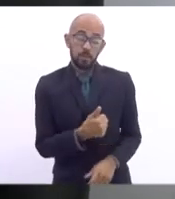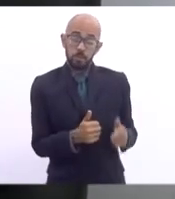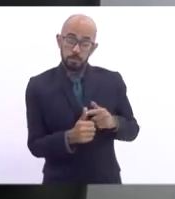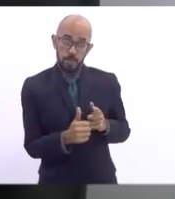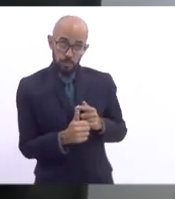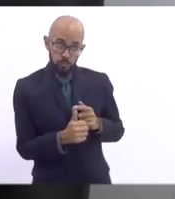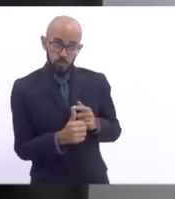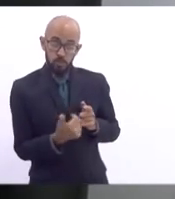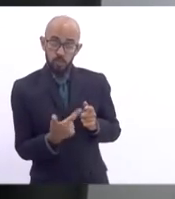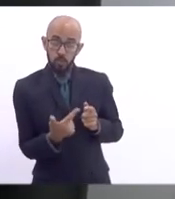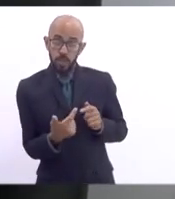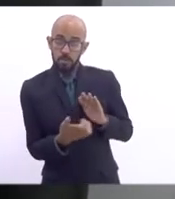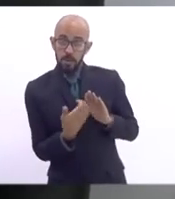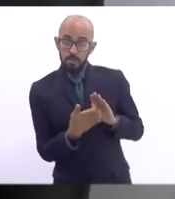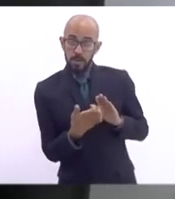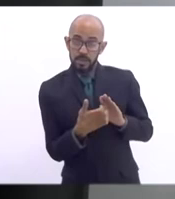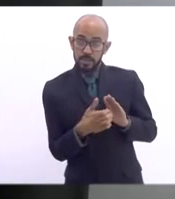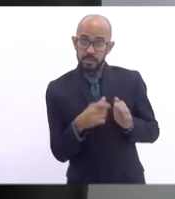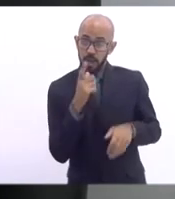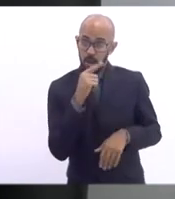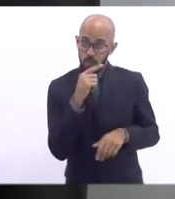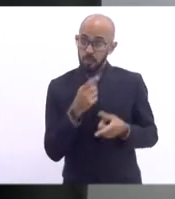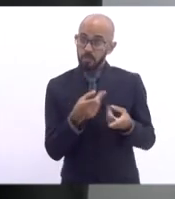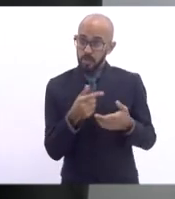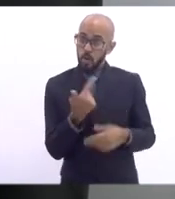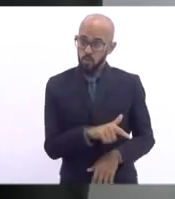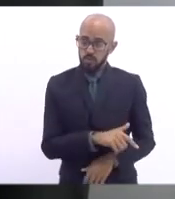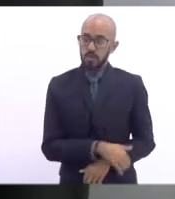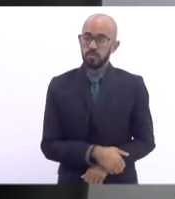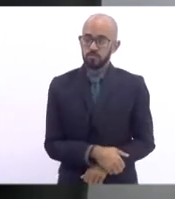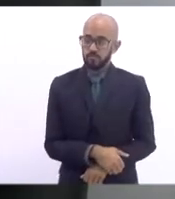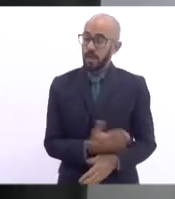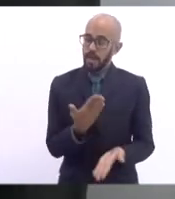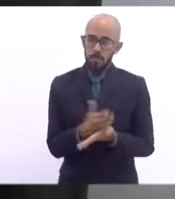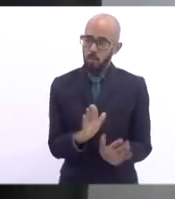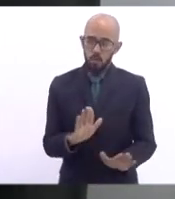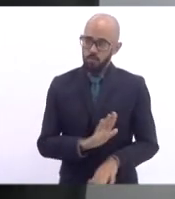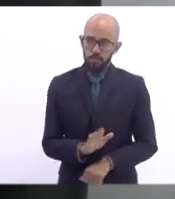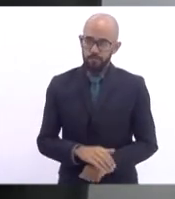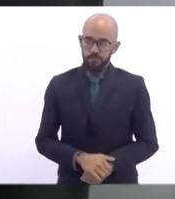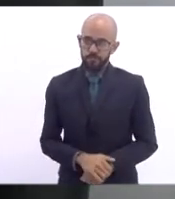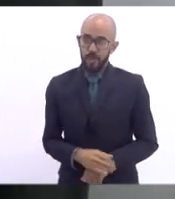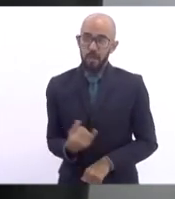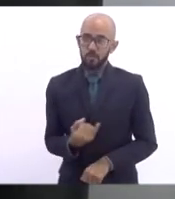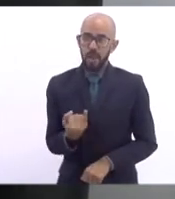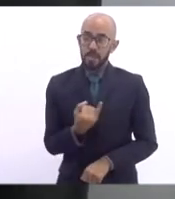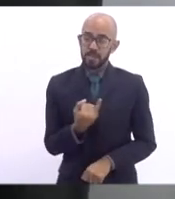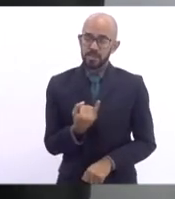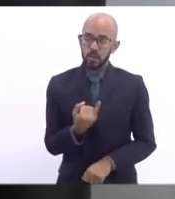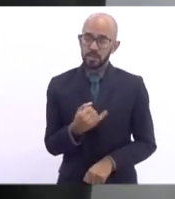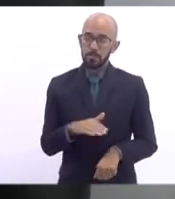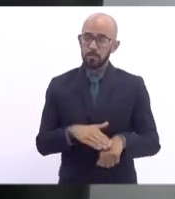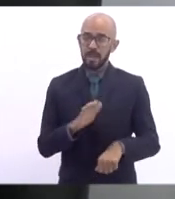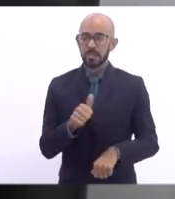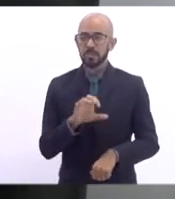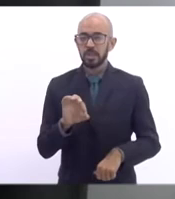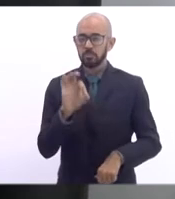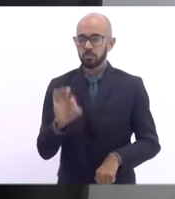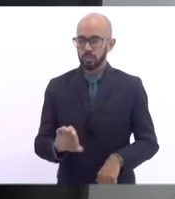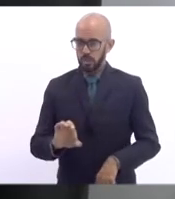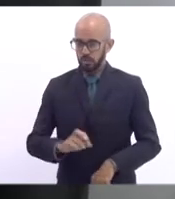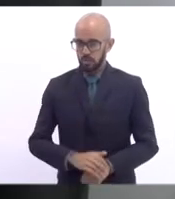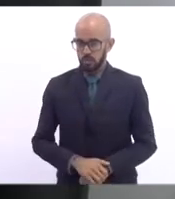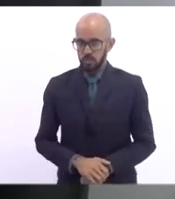acabou a Cedae né a inflação tem dois dígitos O